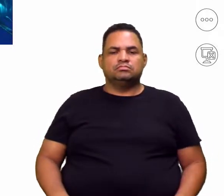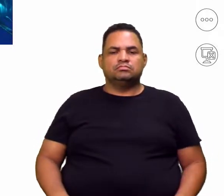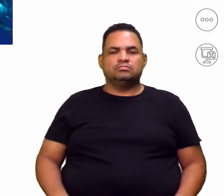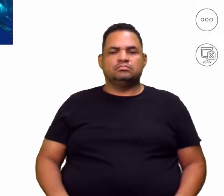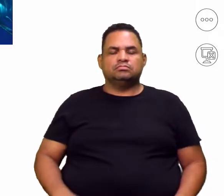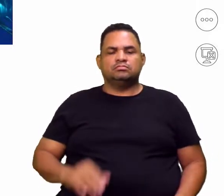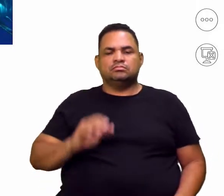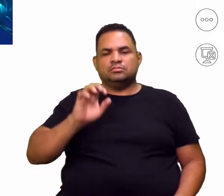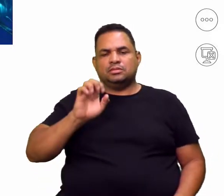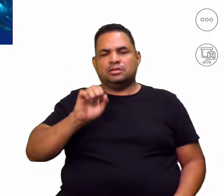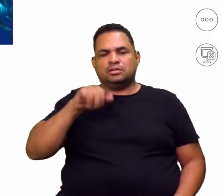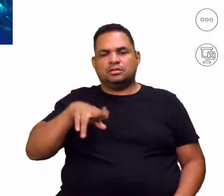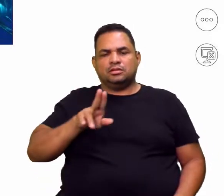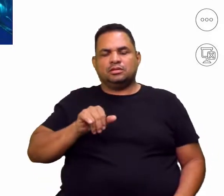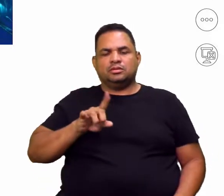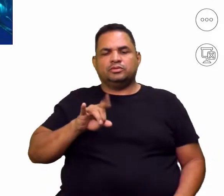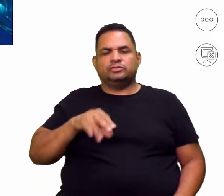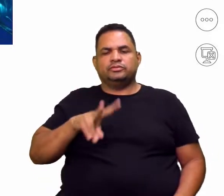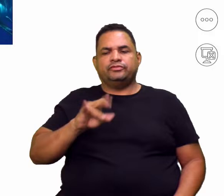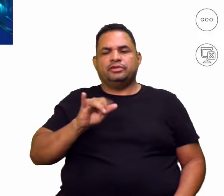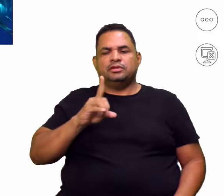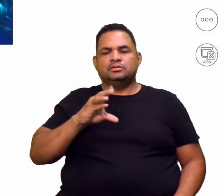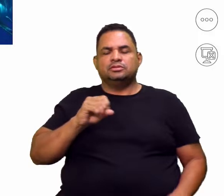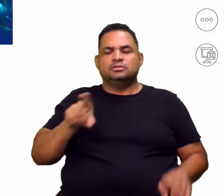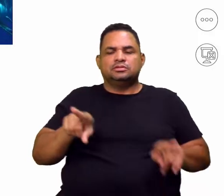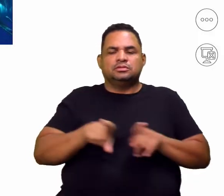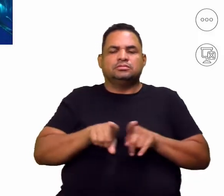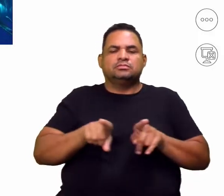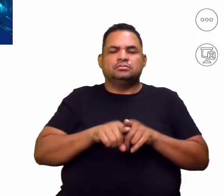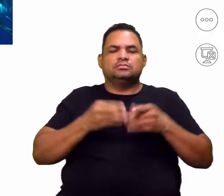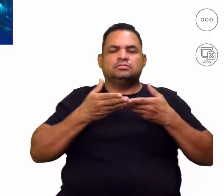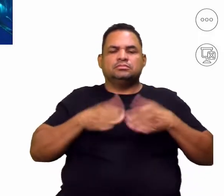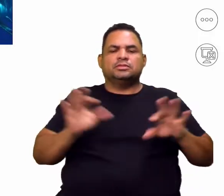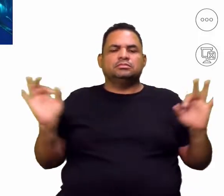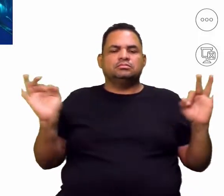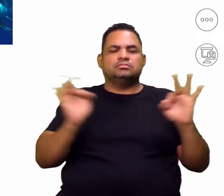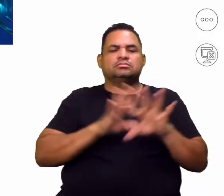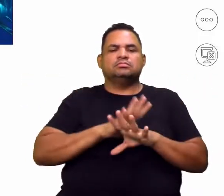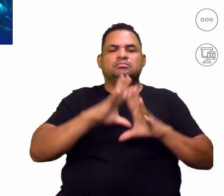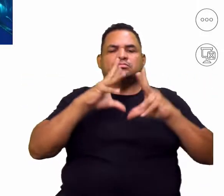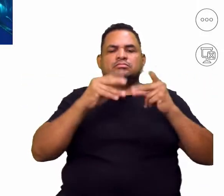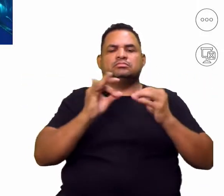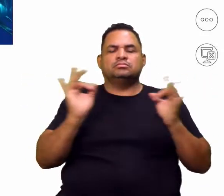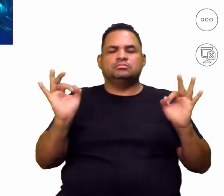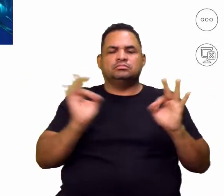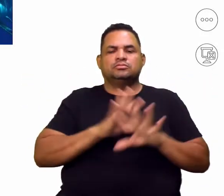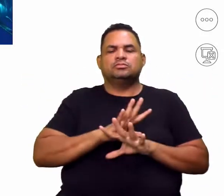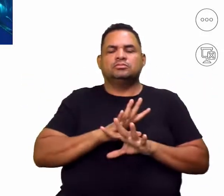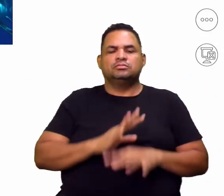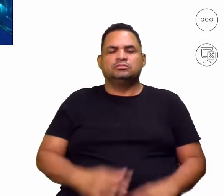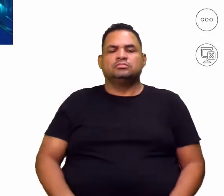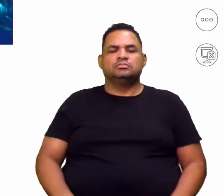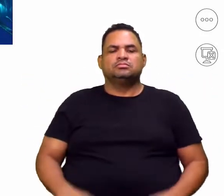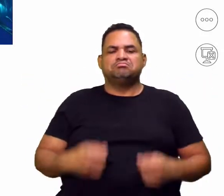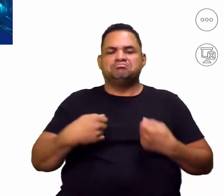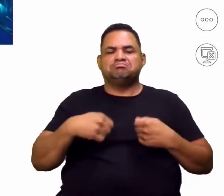equinos, né? Os veados também, eles já nascem prontinhos, está tudo ali, tudo completo, tá? Não precisa de ovo, não precisa nada de